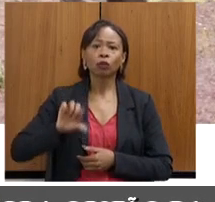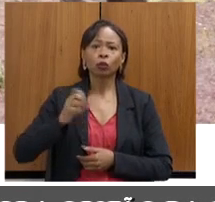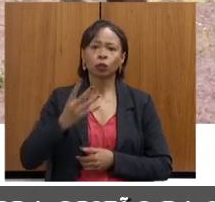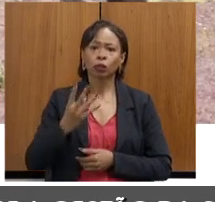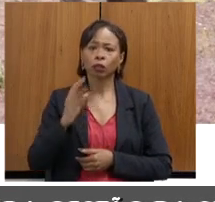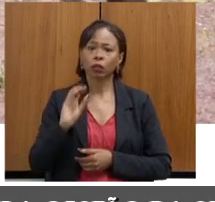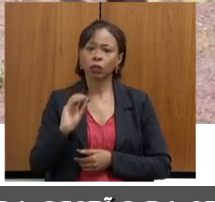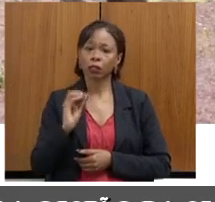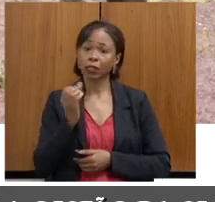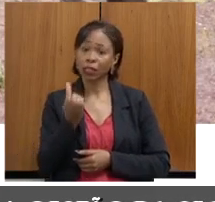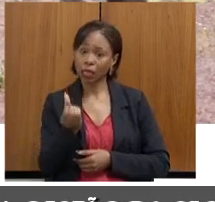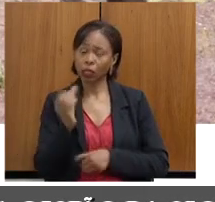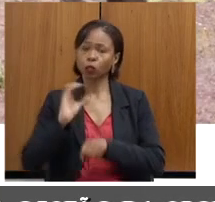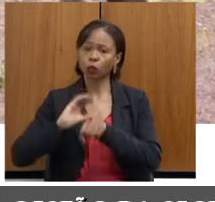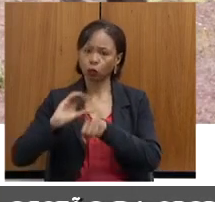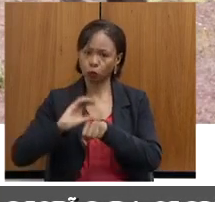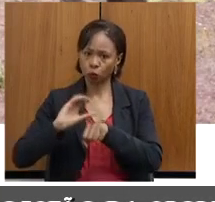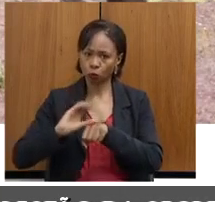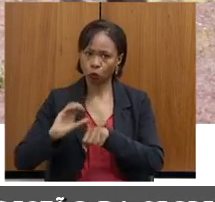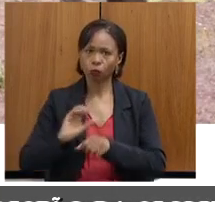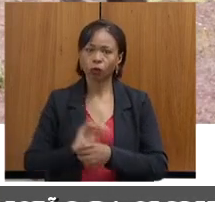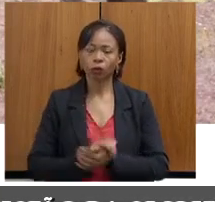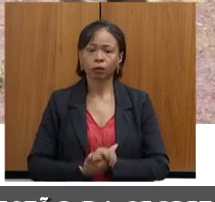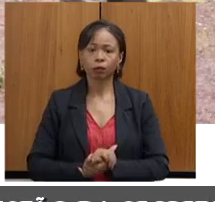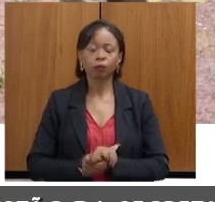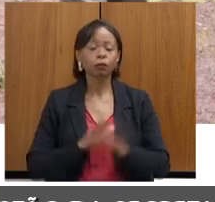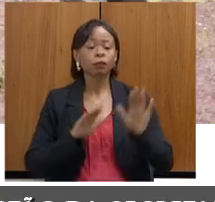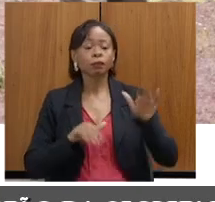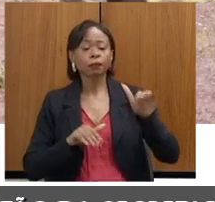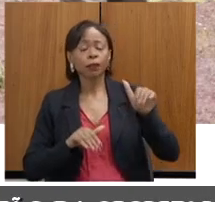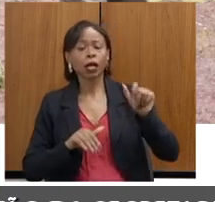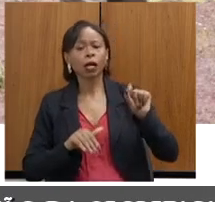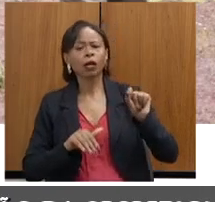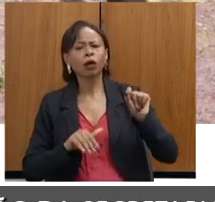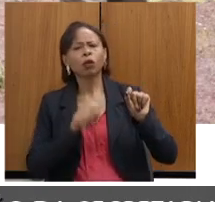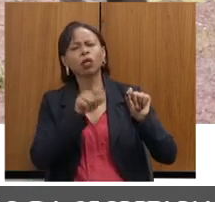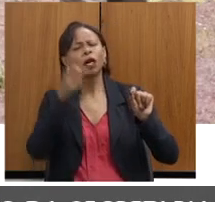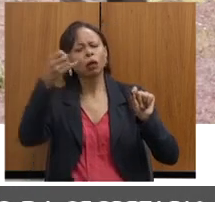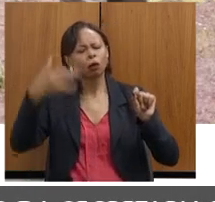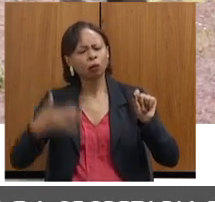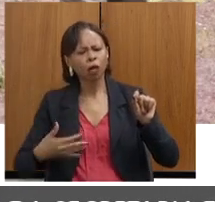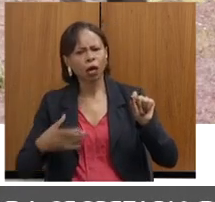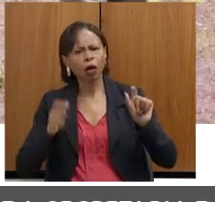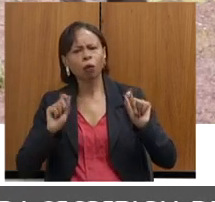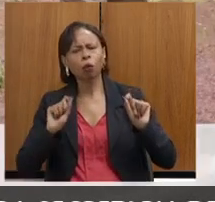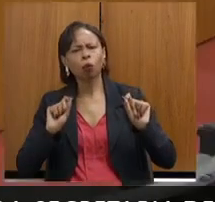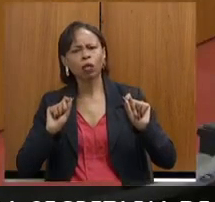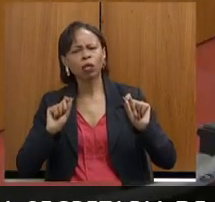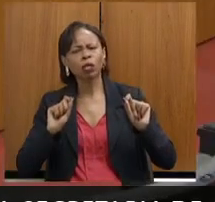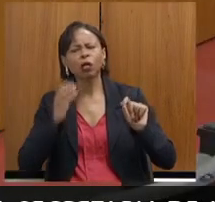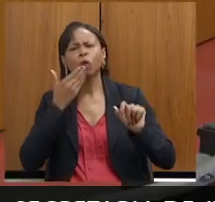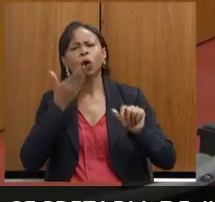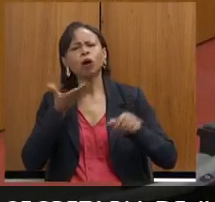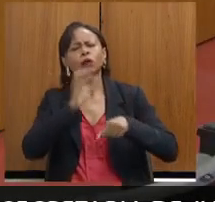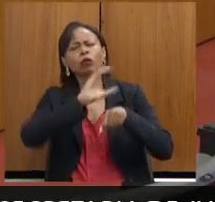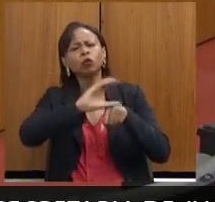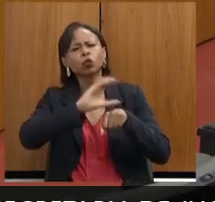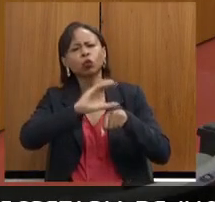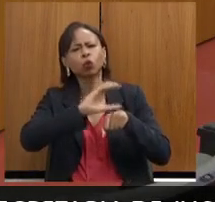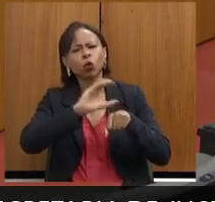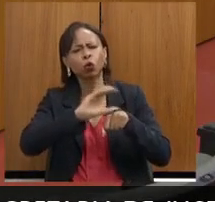9.406 capacitações Doutor Joaquim sim poderia explicar melhor que cursos